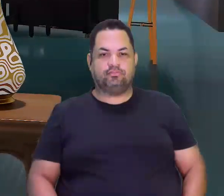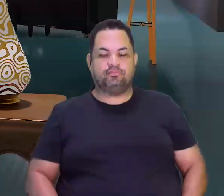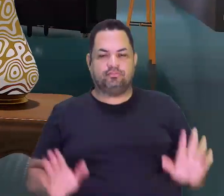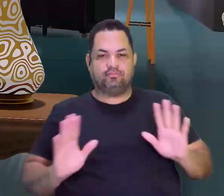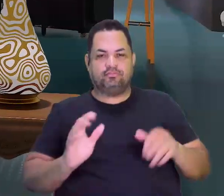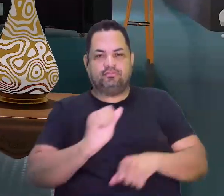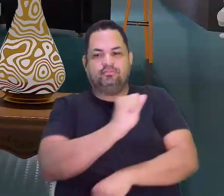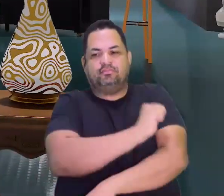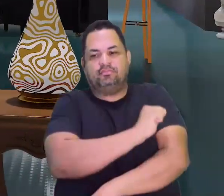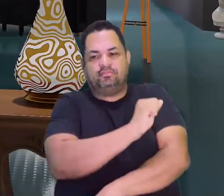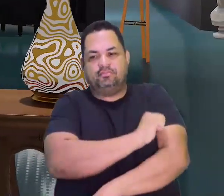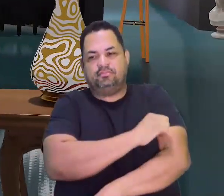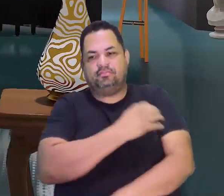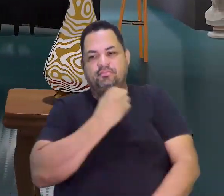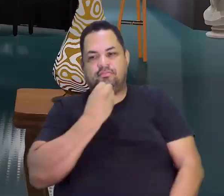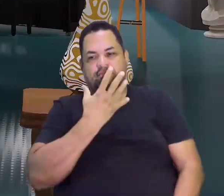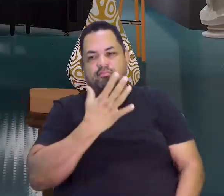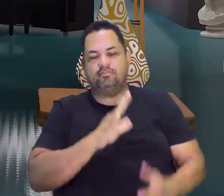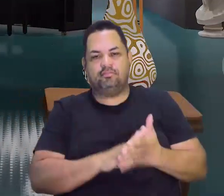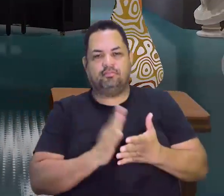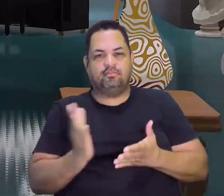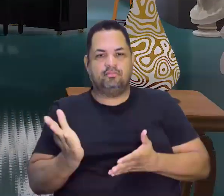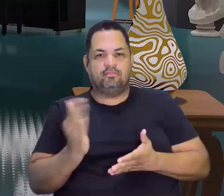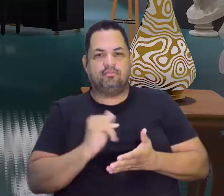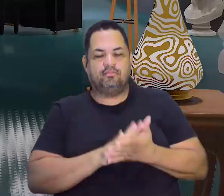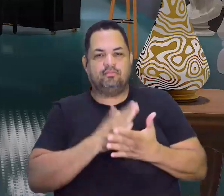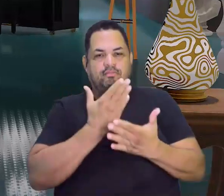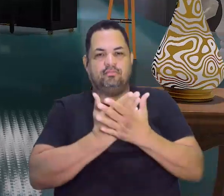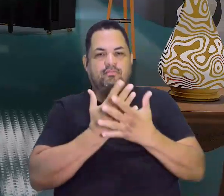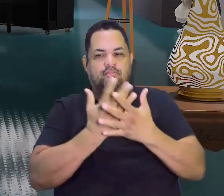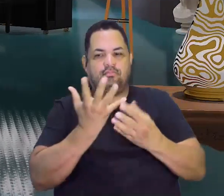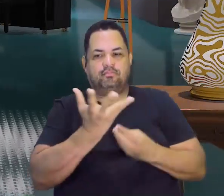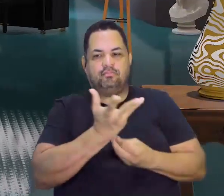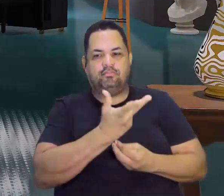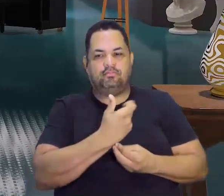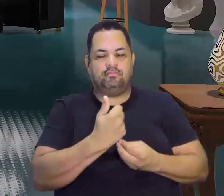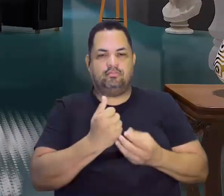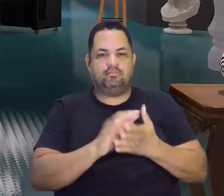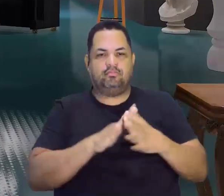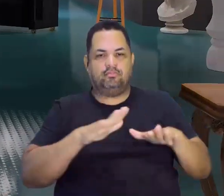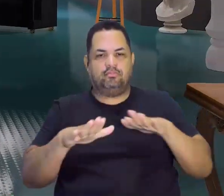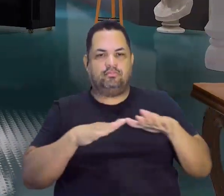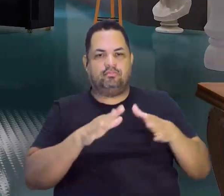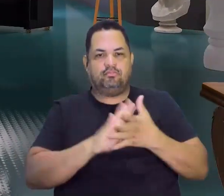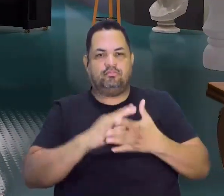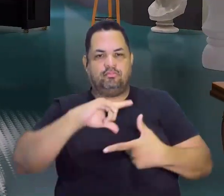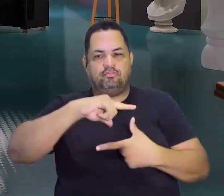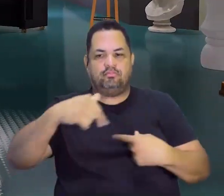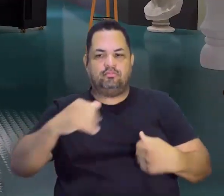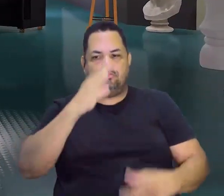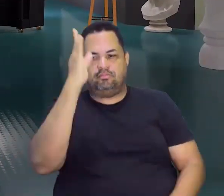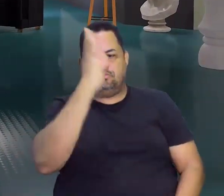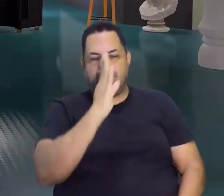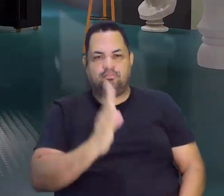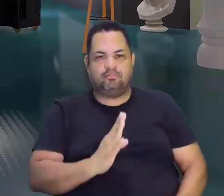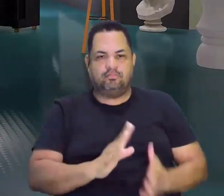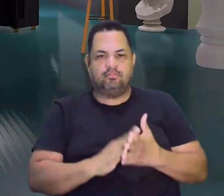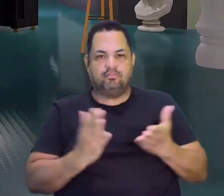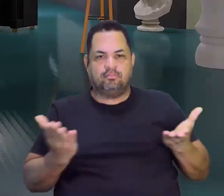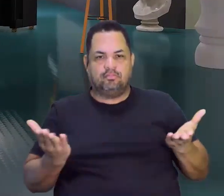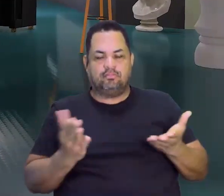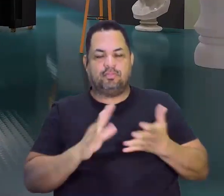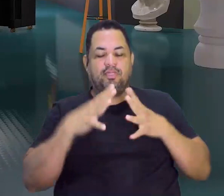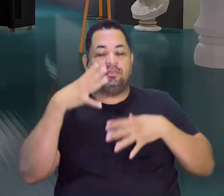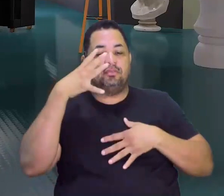Olá alunos tudo bem Vamos aqui com mais uma aula de artes né movimento modernista brasileiro E aí